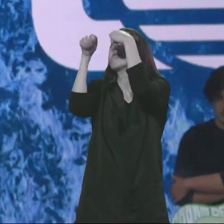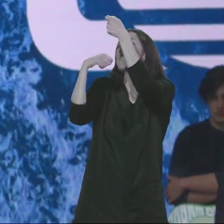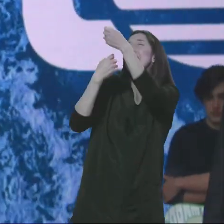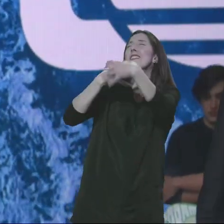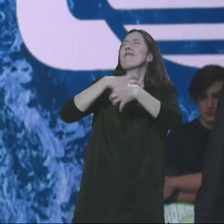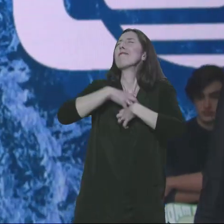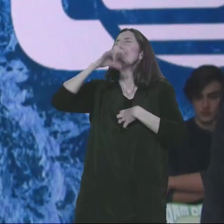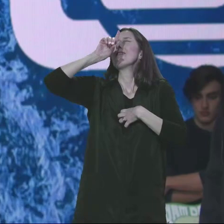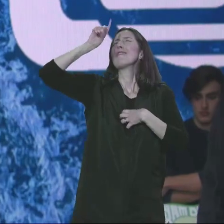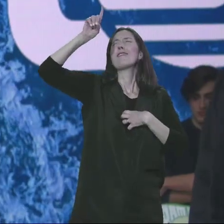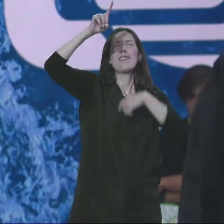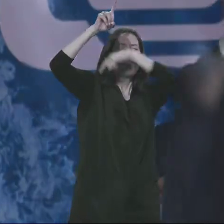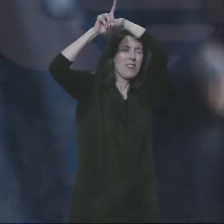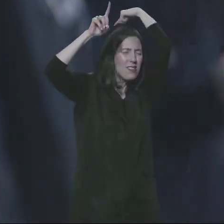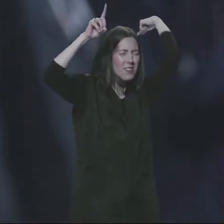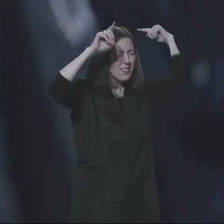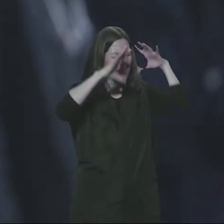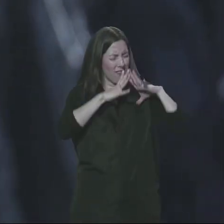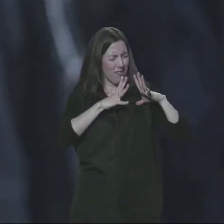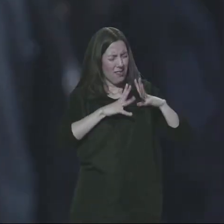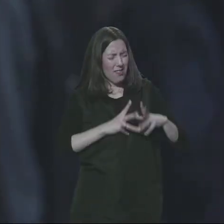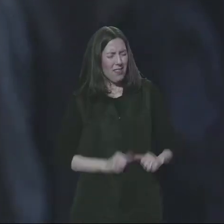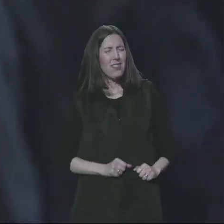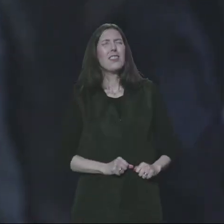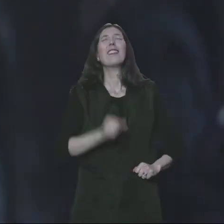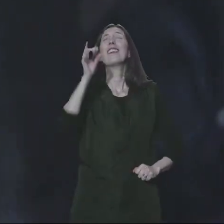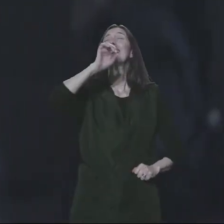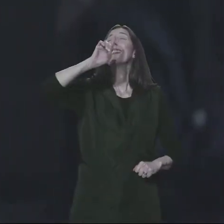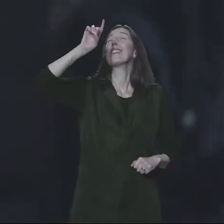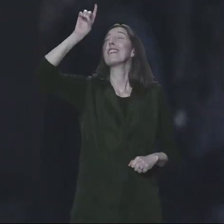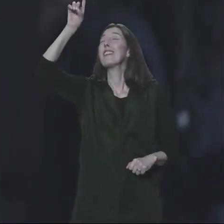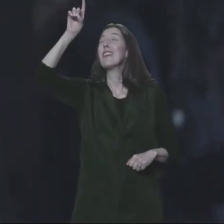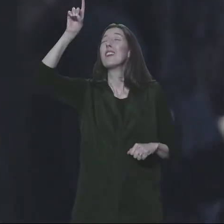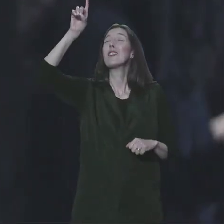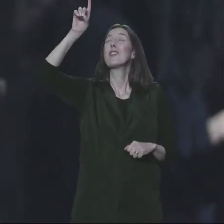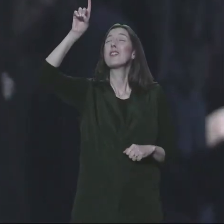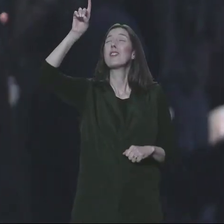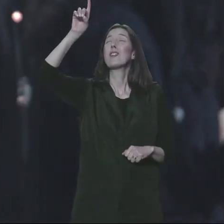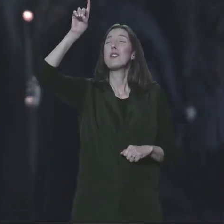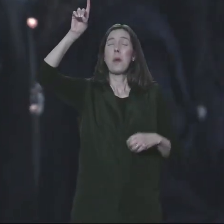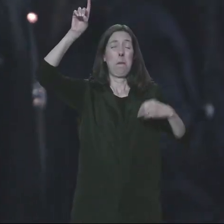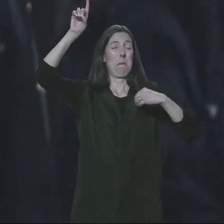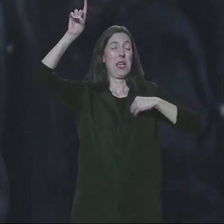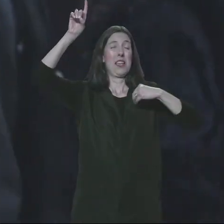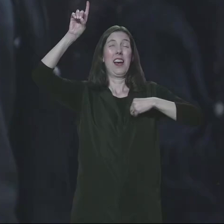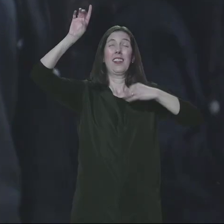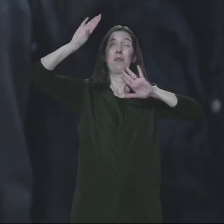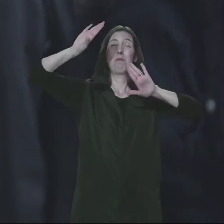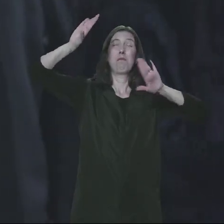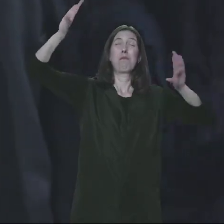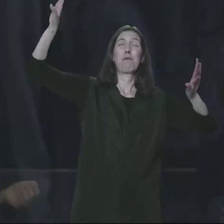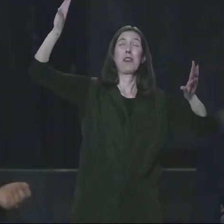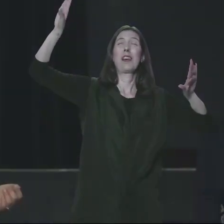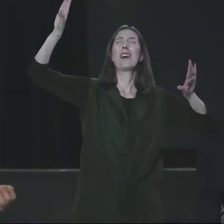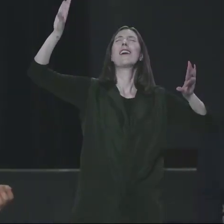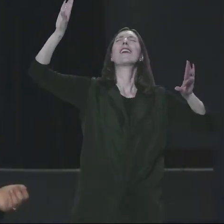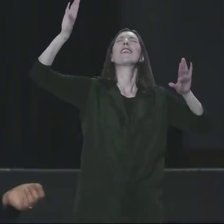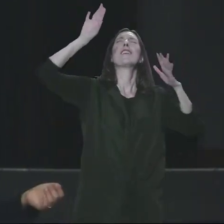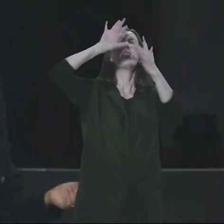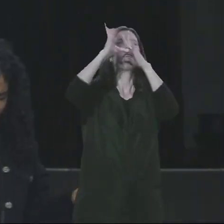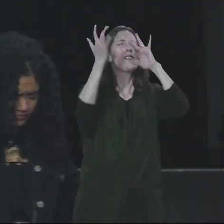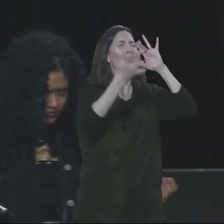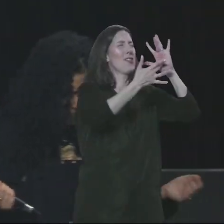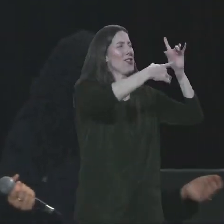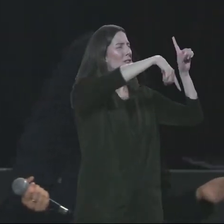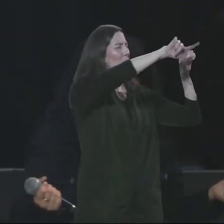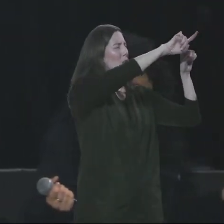é santo. Obrigado que o Senhor é separado do pecado e nos separou do pecado por meio da